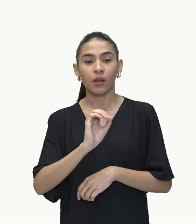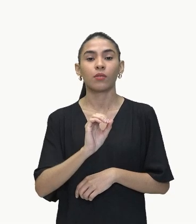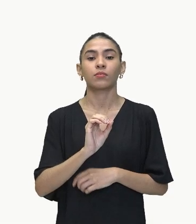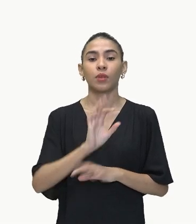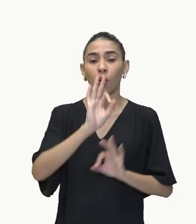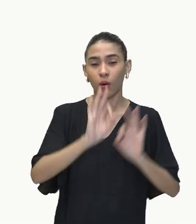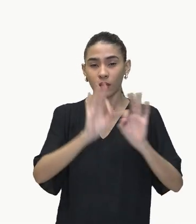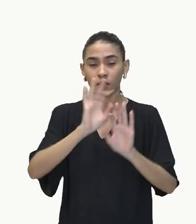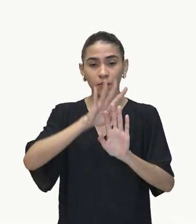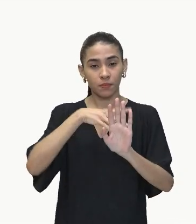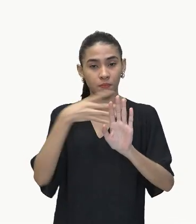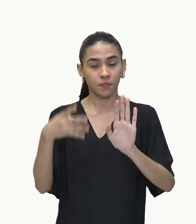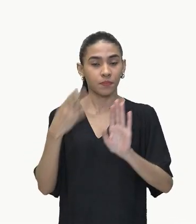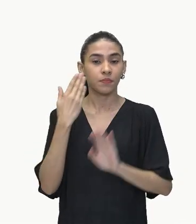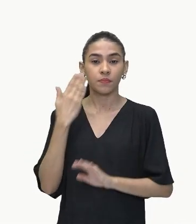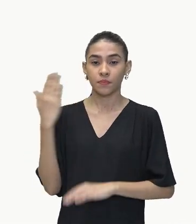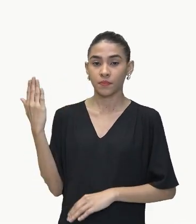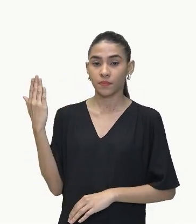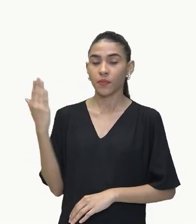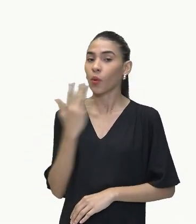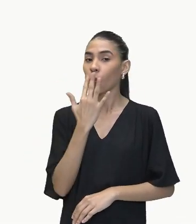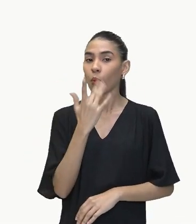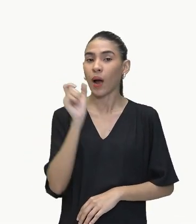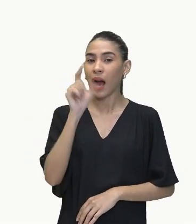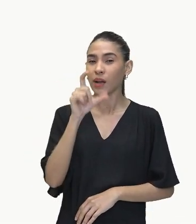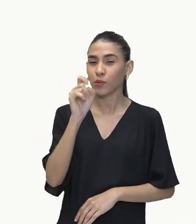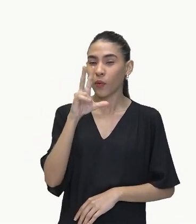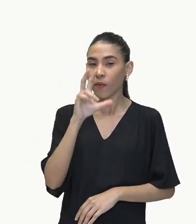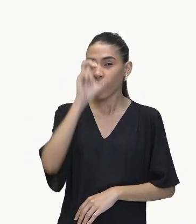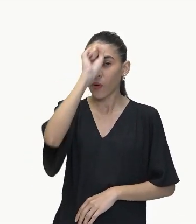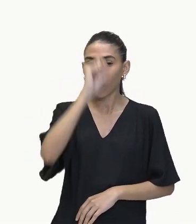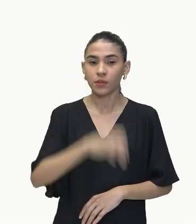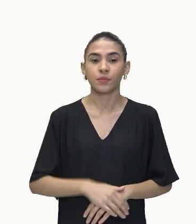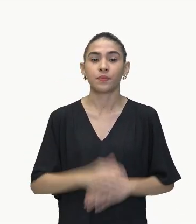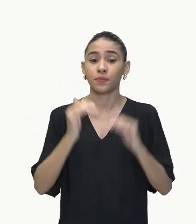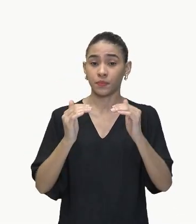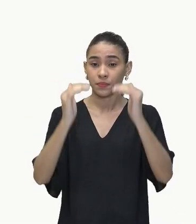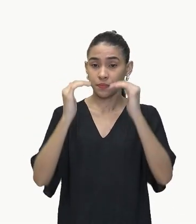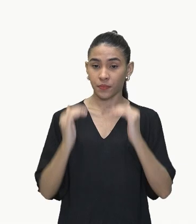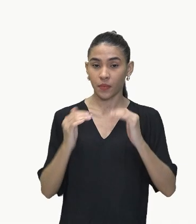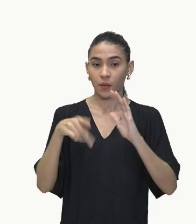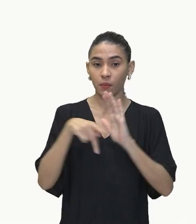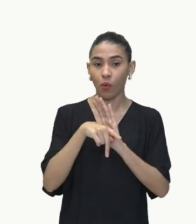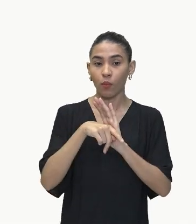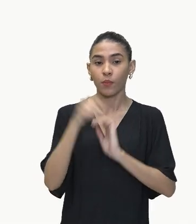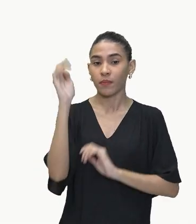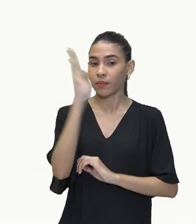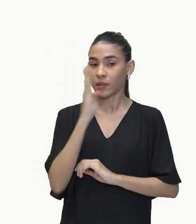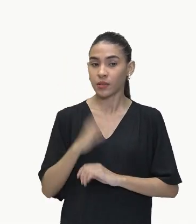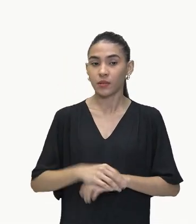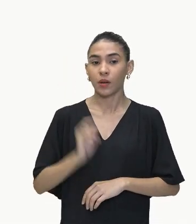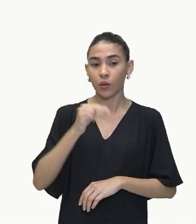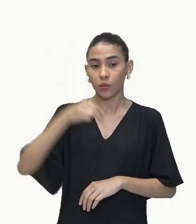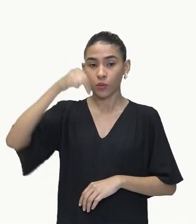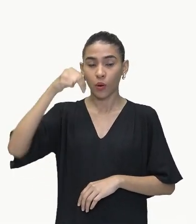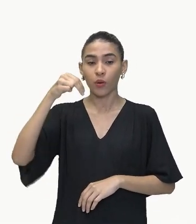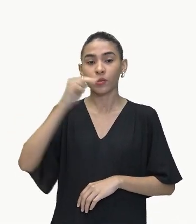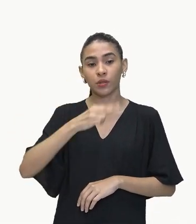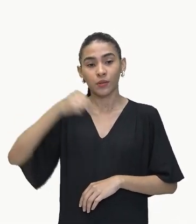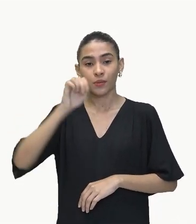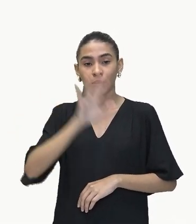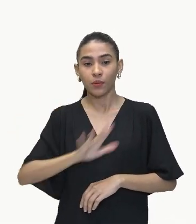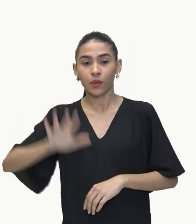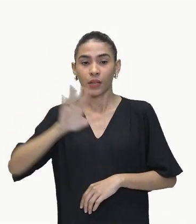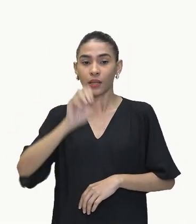e centros locais. E temos aqui as regiões do Brasil, não é isso? Norte, Nordeste,